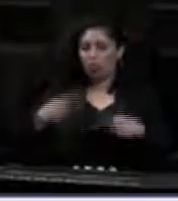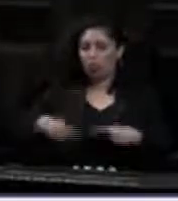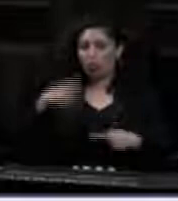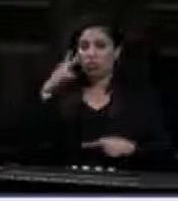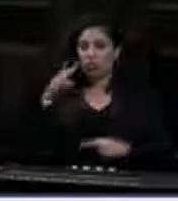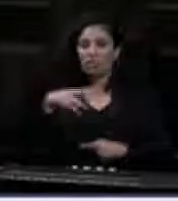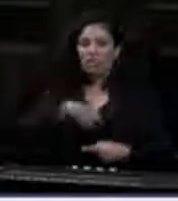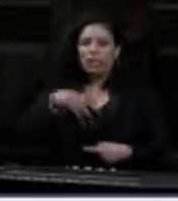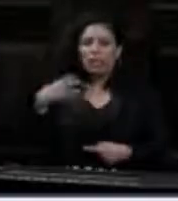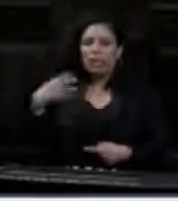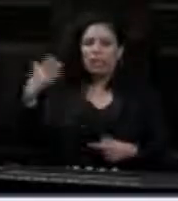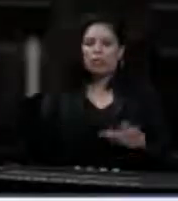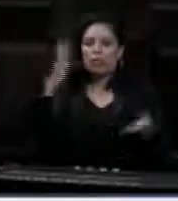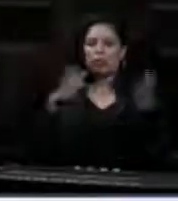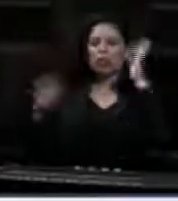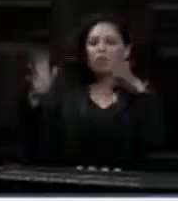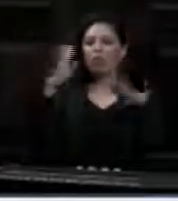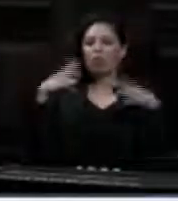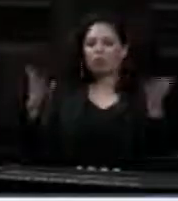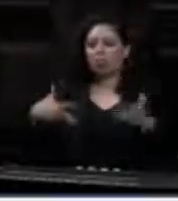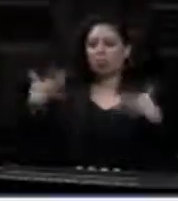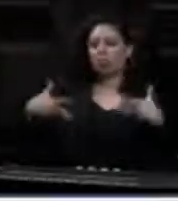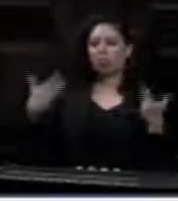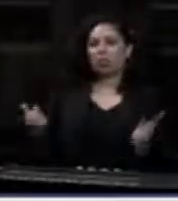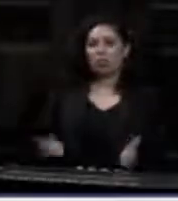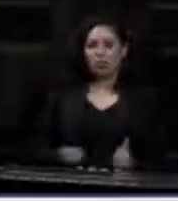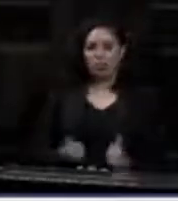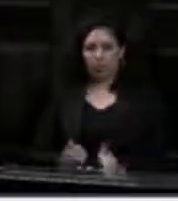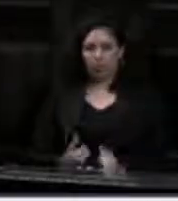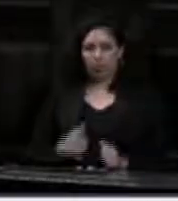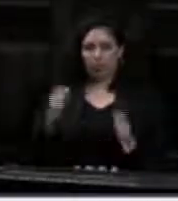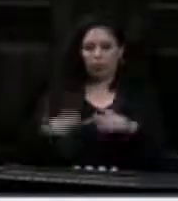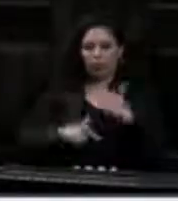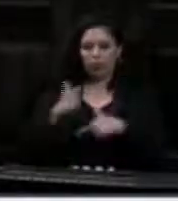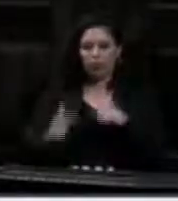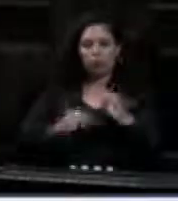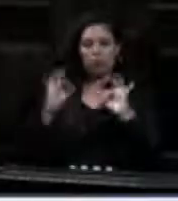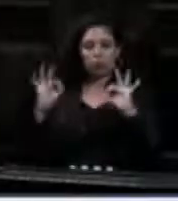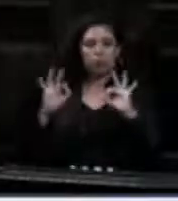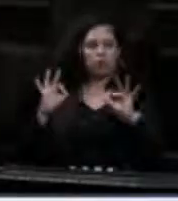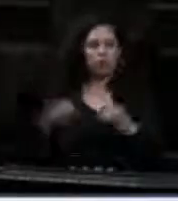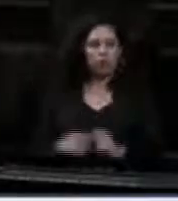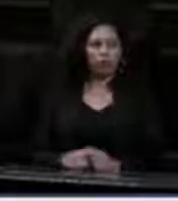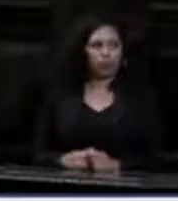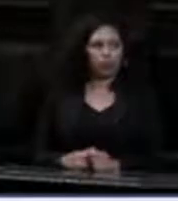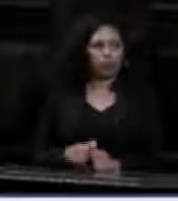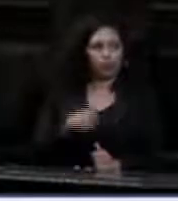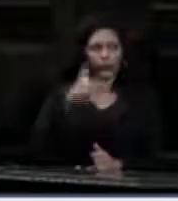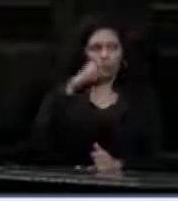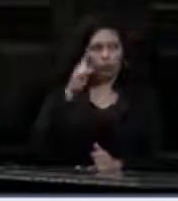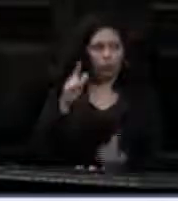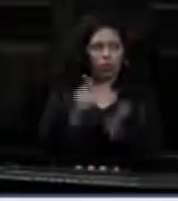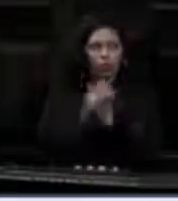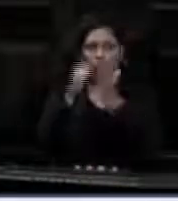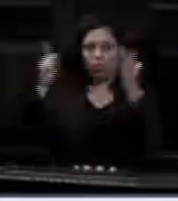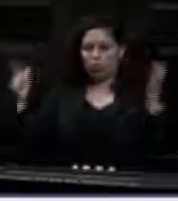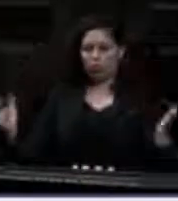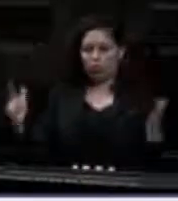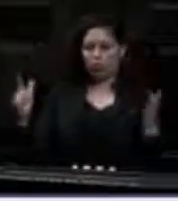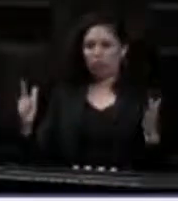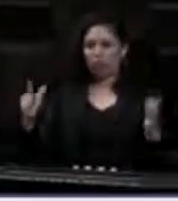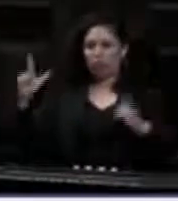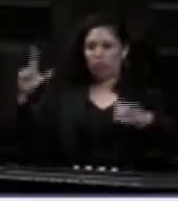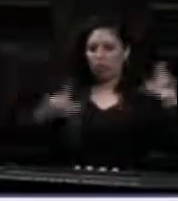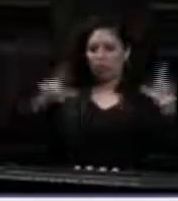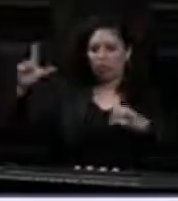feliz na carreira, que não é uma carreira, mas na atividade política. Ontem o jornal RJTV,